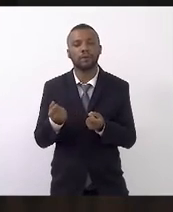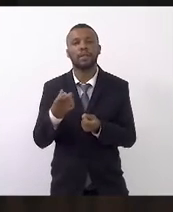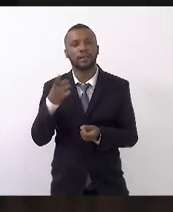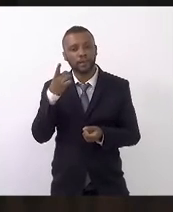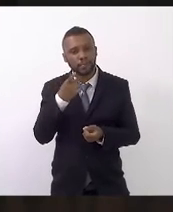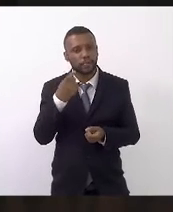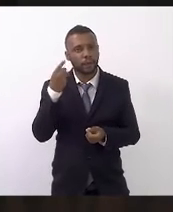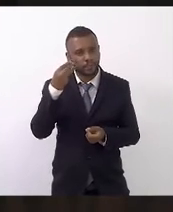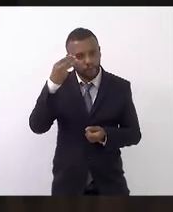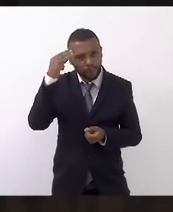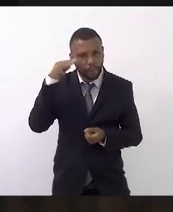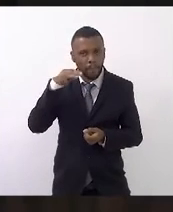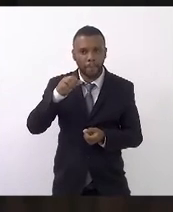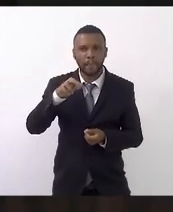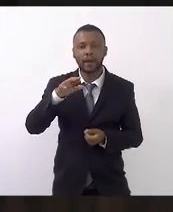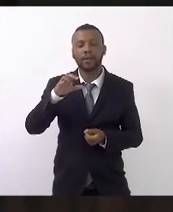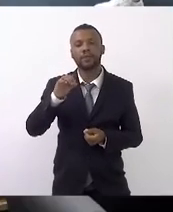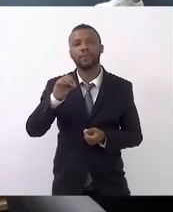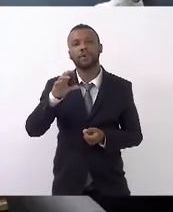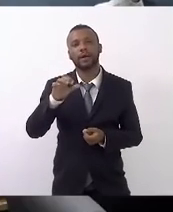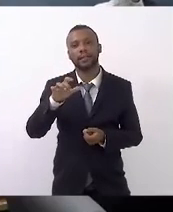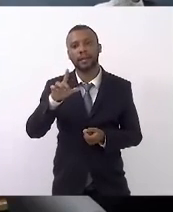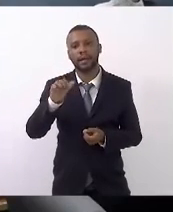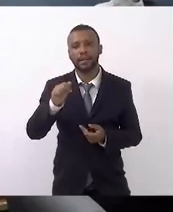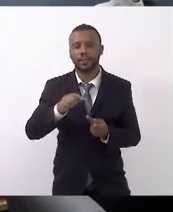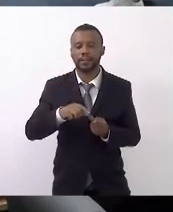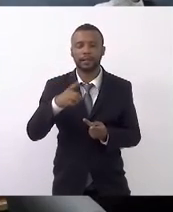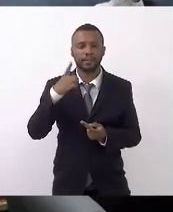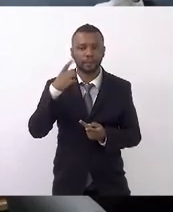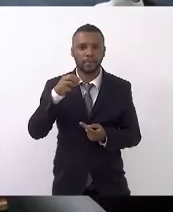Canella. Deputado Márcio Pacheco.